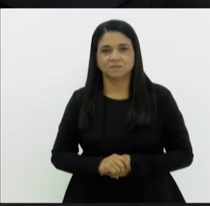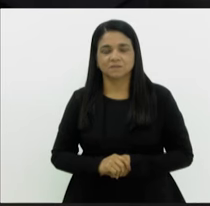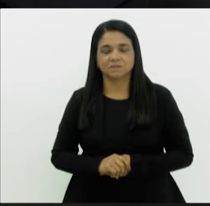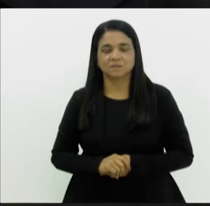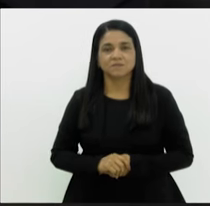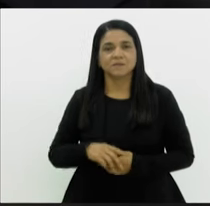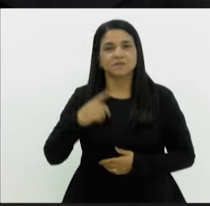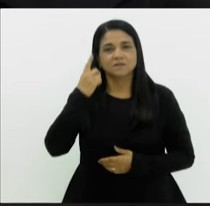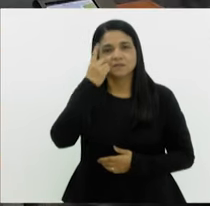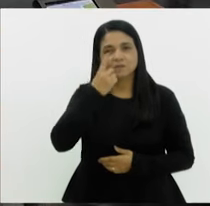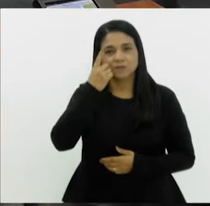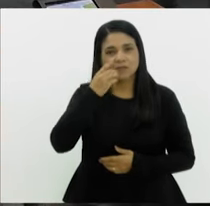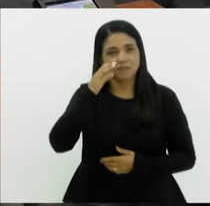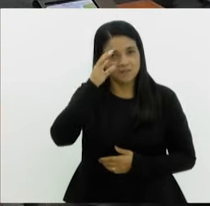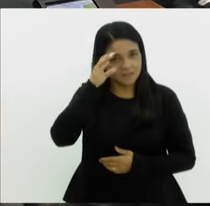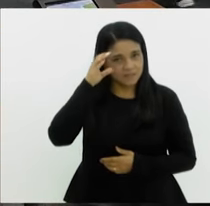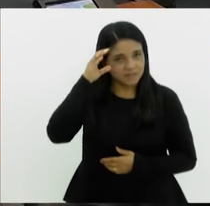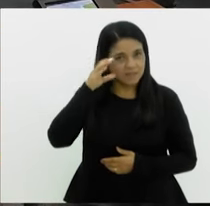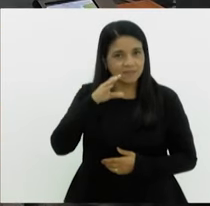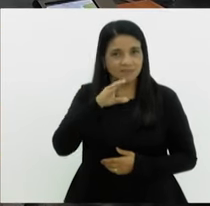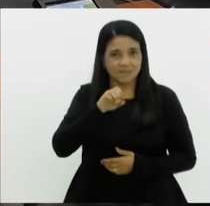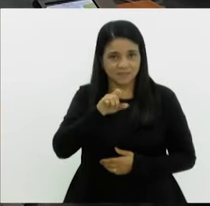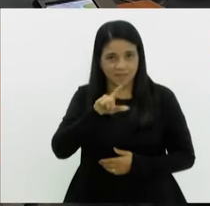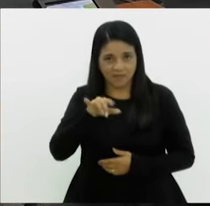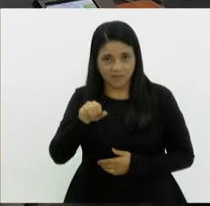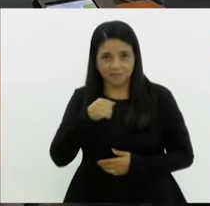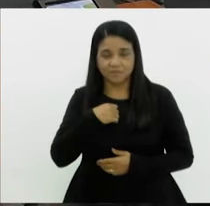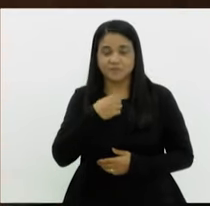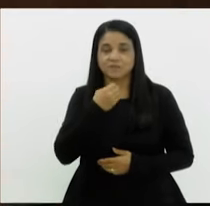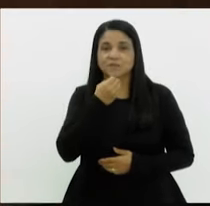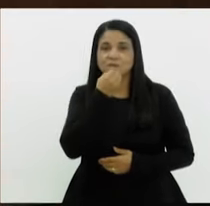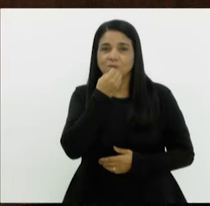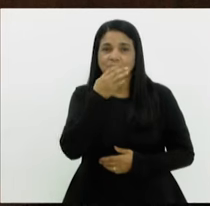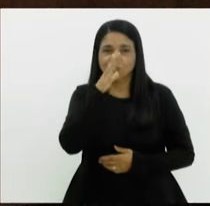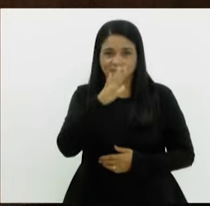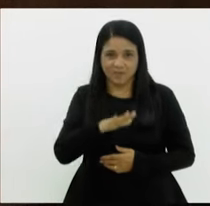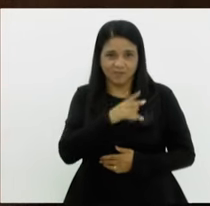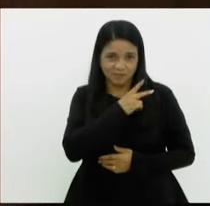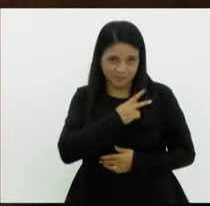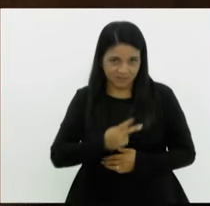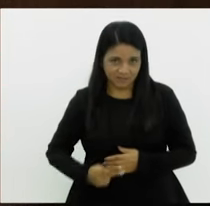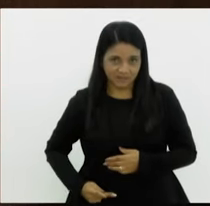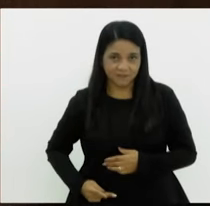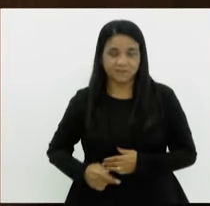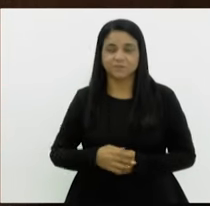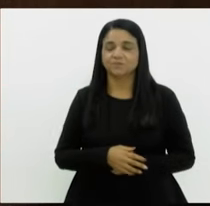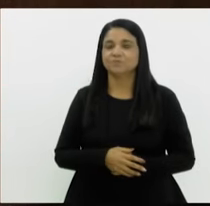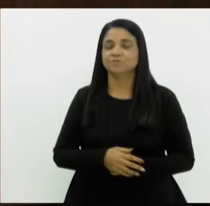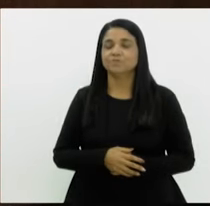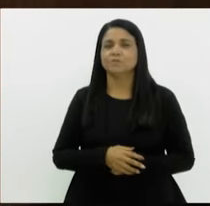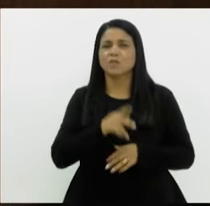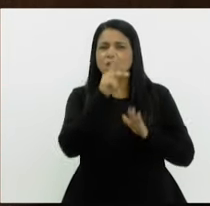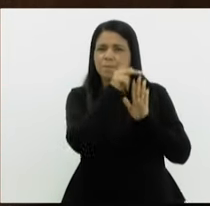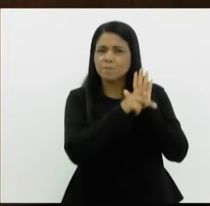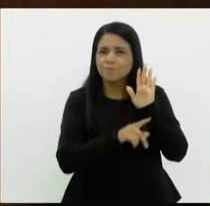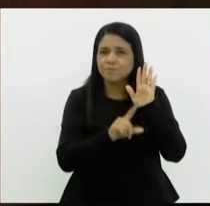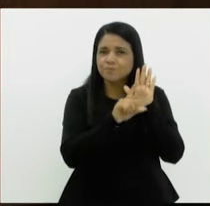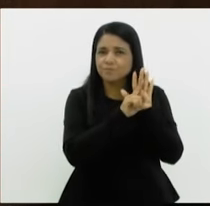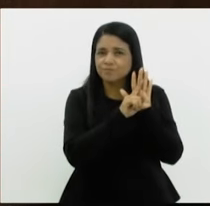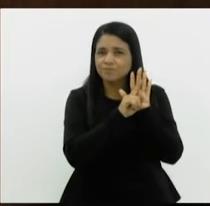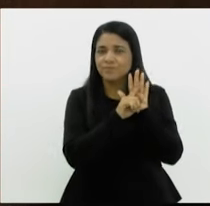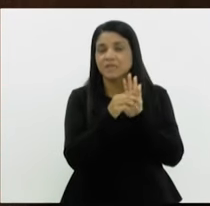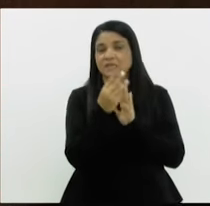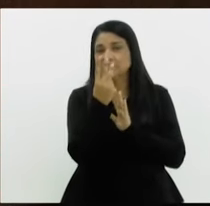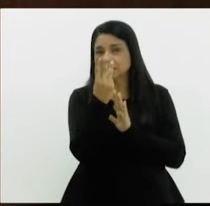Deputada Célia, por favor. Presidente, boa tarde novamente. Boa tarde. O projeto recebeu